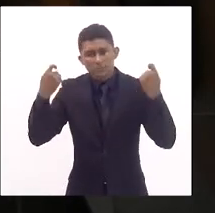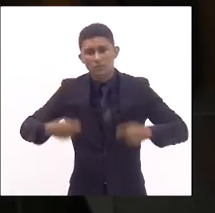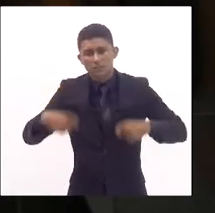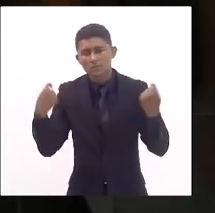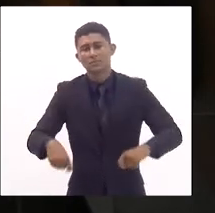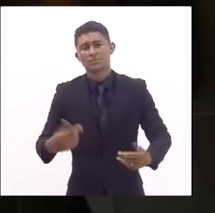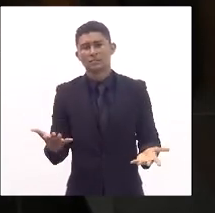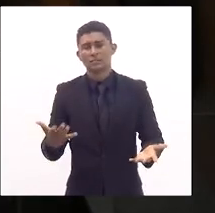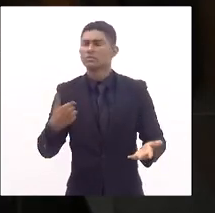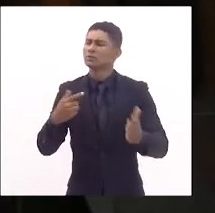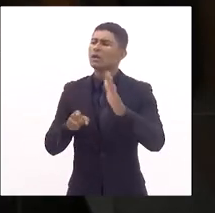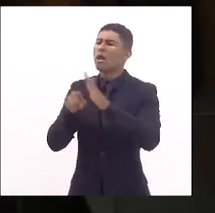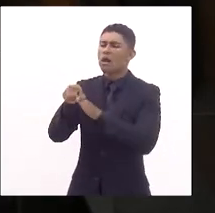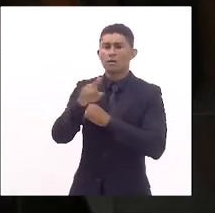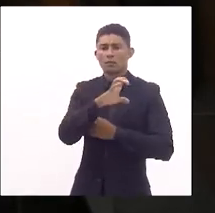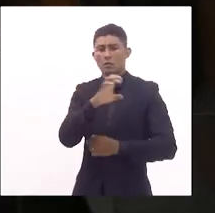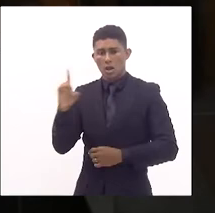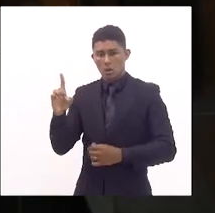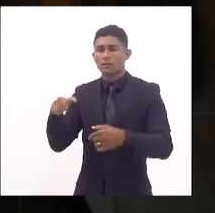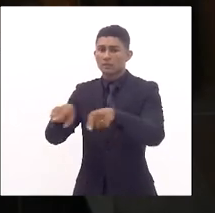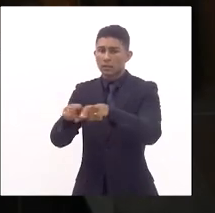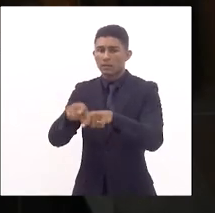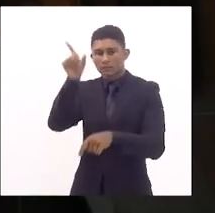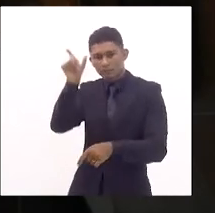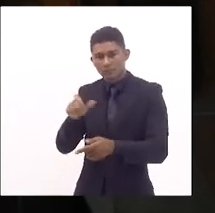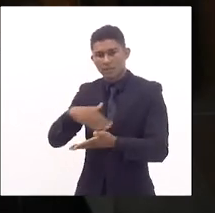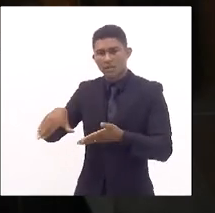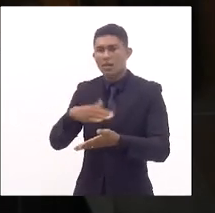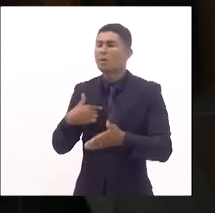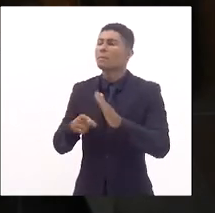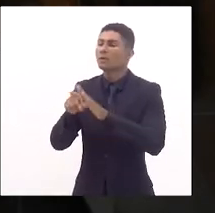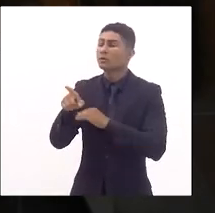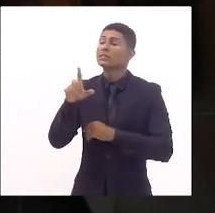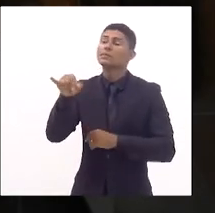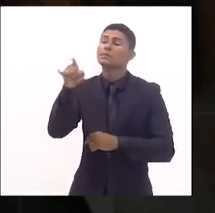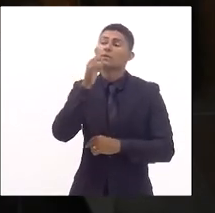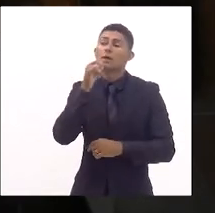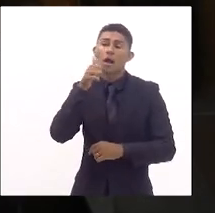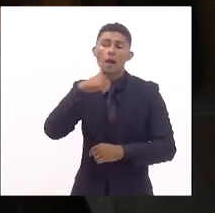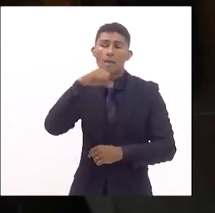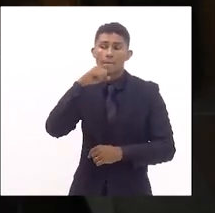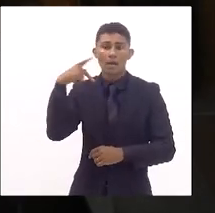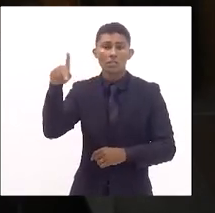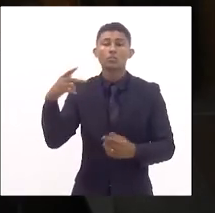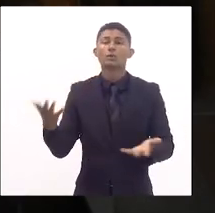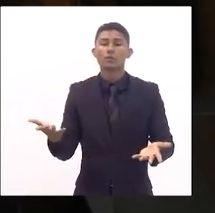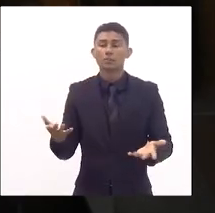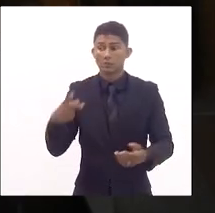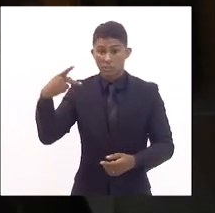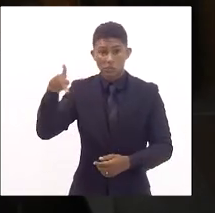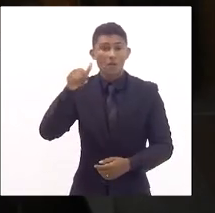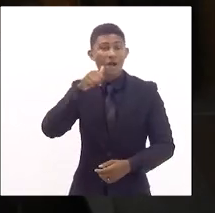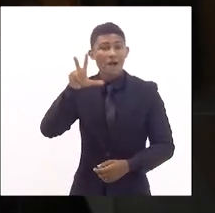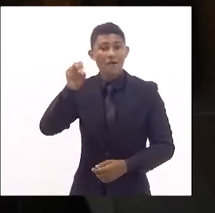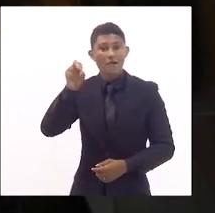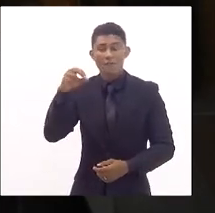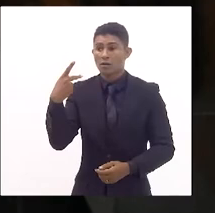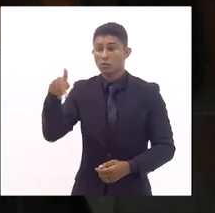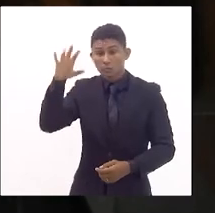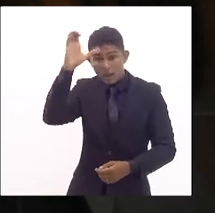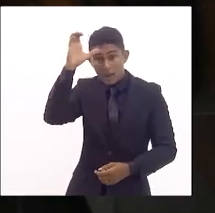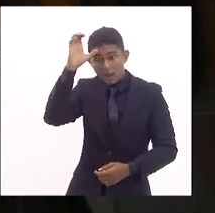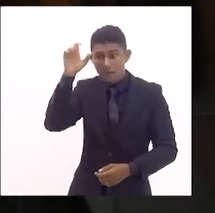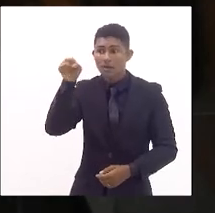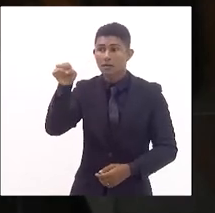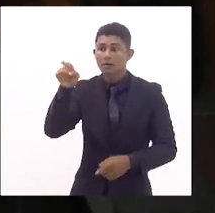e fiz uma pergunta para o coordenador para ir para a secretária se fosse sua mãe se fosse a sua avó sua tia o